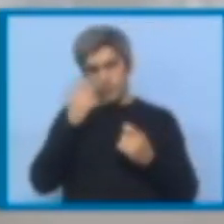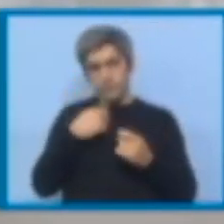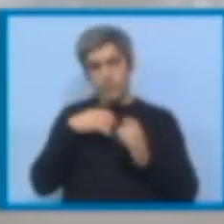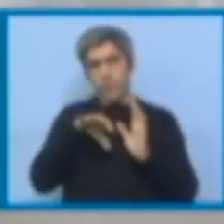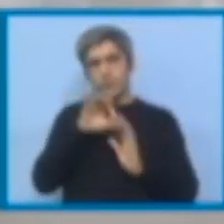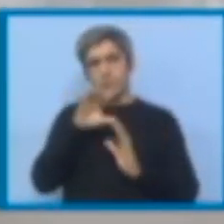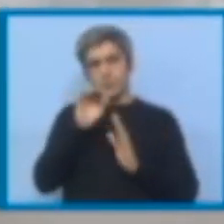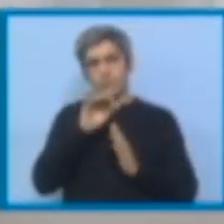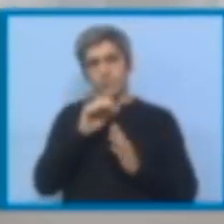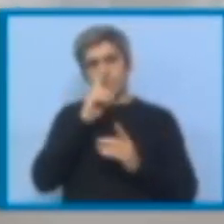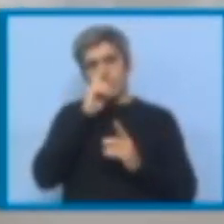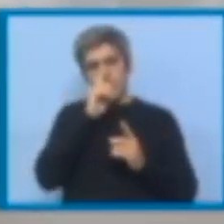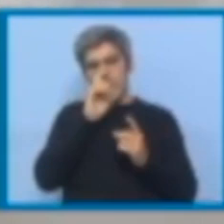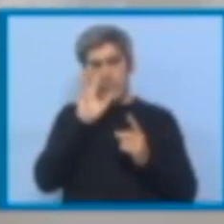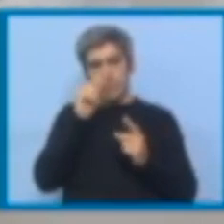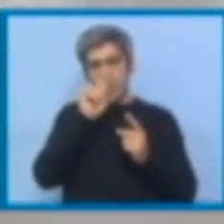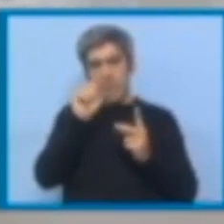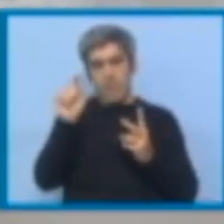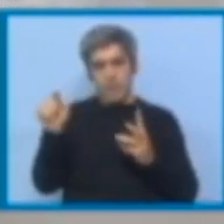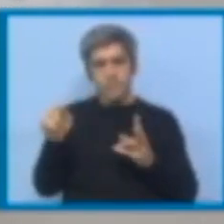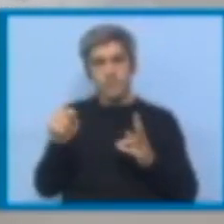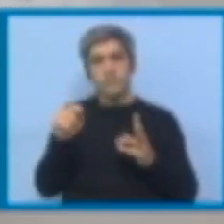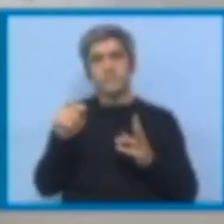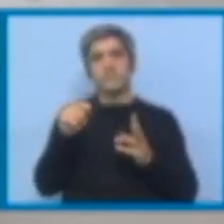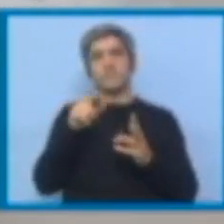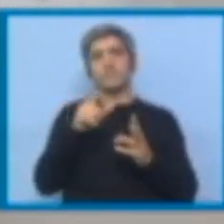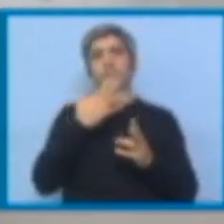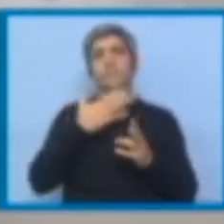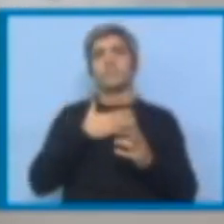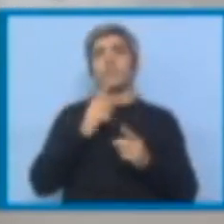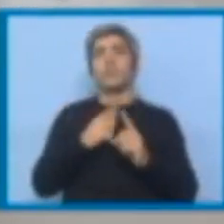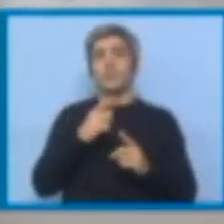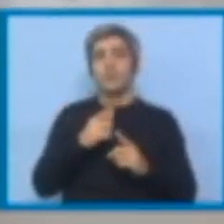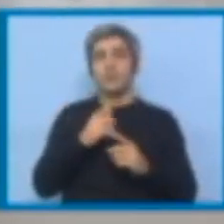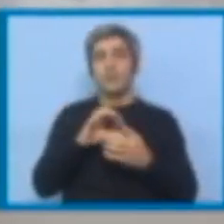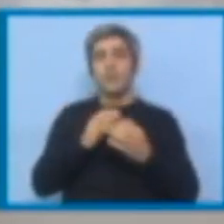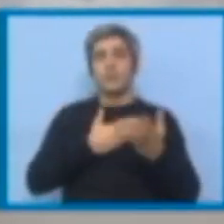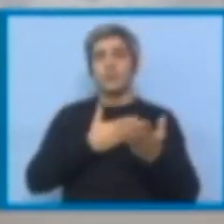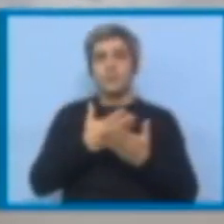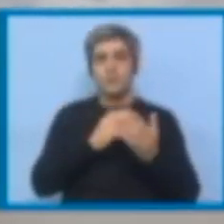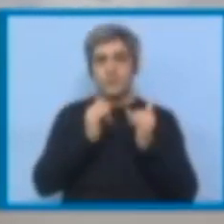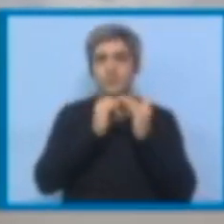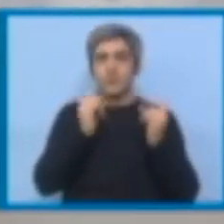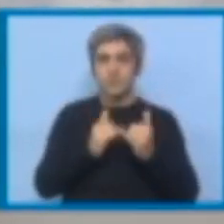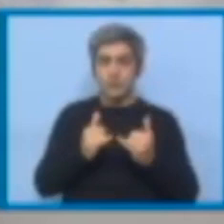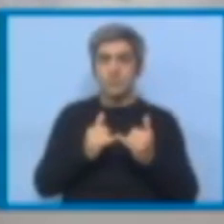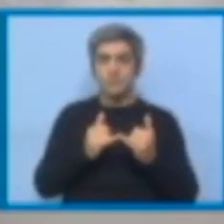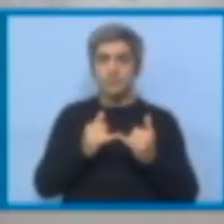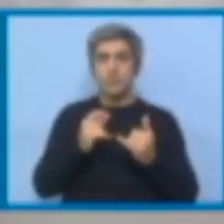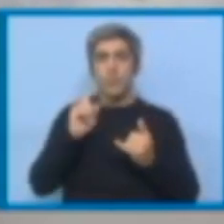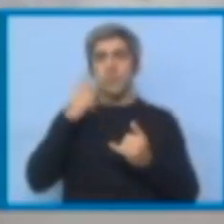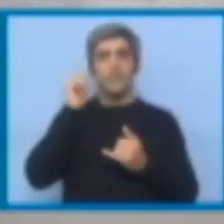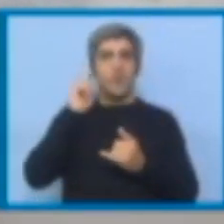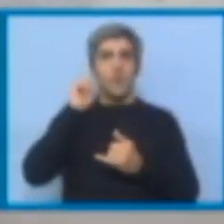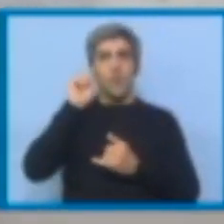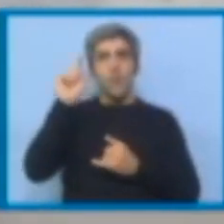minhas opções em mentiras, como tem acontecido. E isso depois implica que, às vezes, nos relacionamentos internacionais, outros